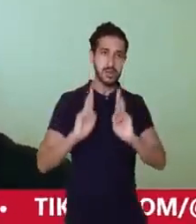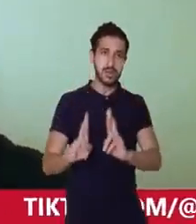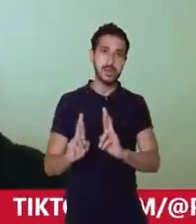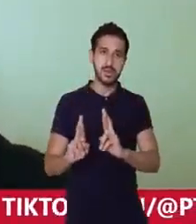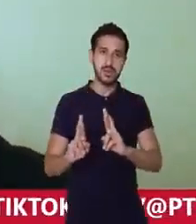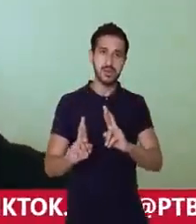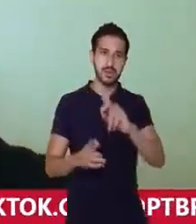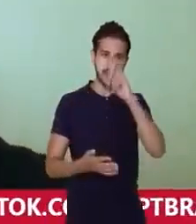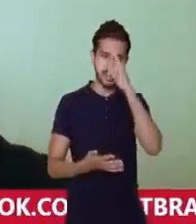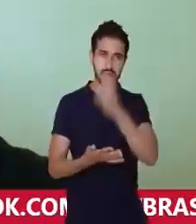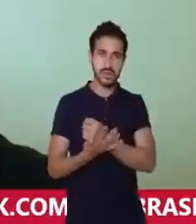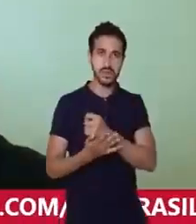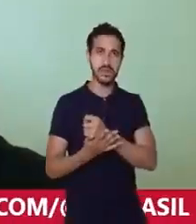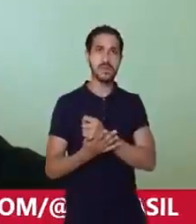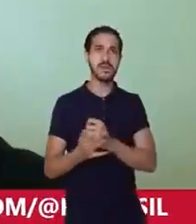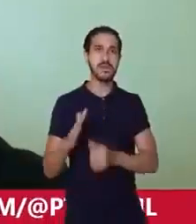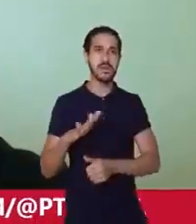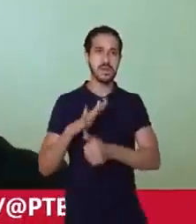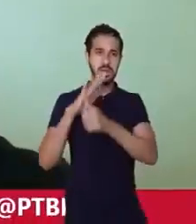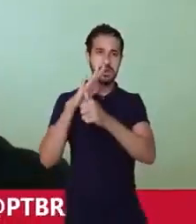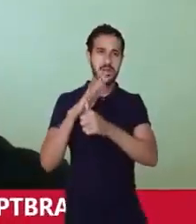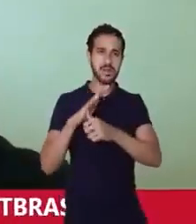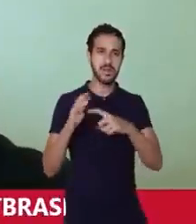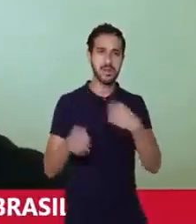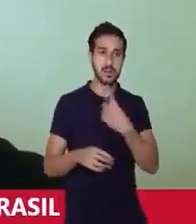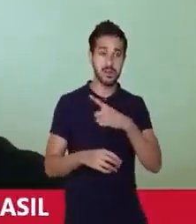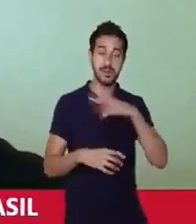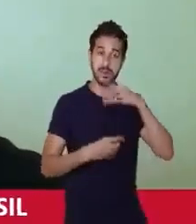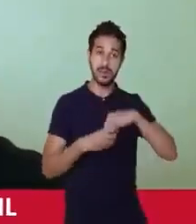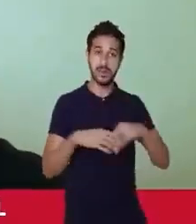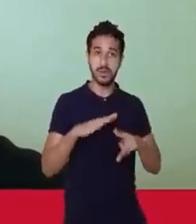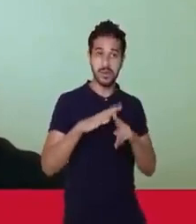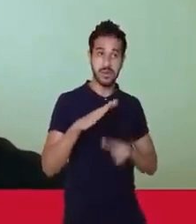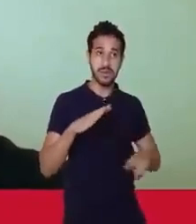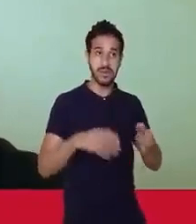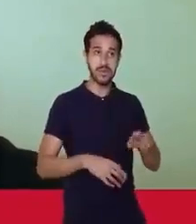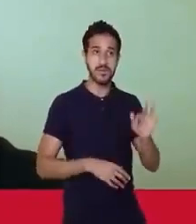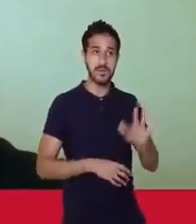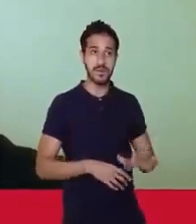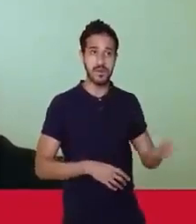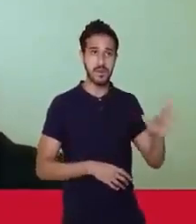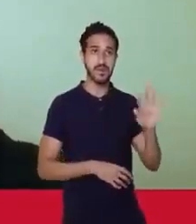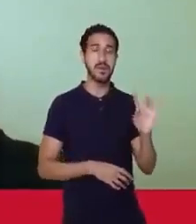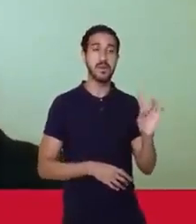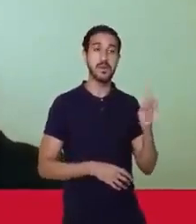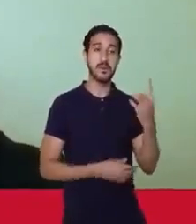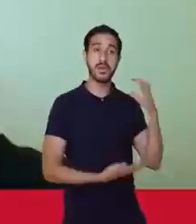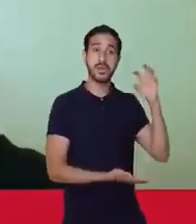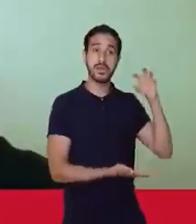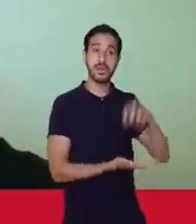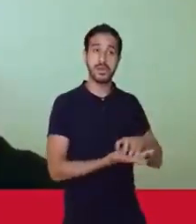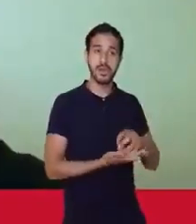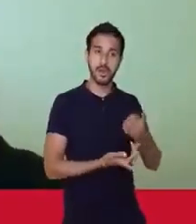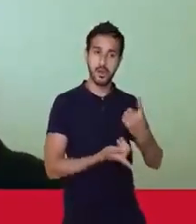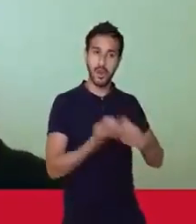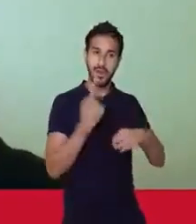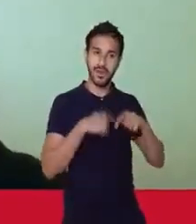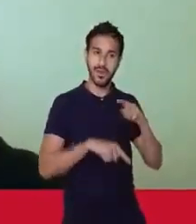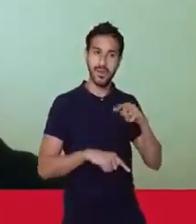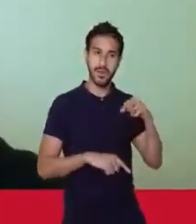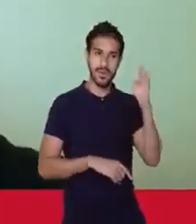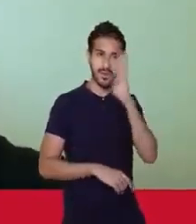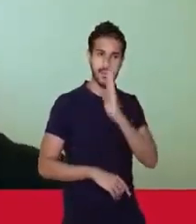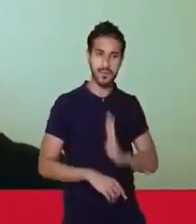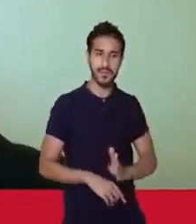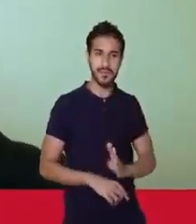respeitamos a escolha de reitores. Tínhamos, nas universidades federais, um dos centros de inovação desse